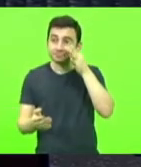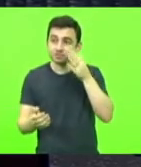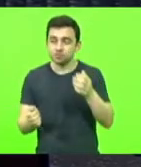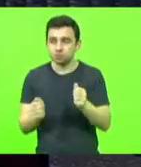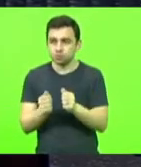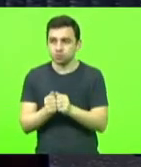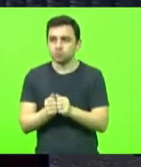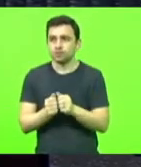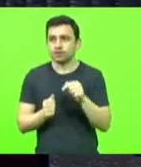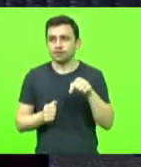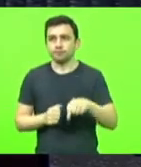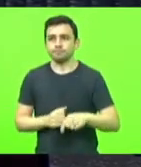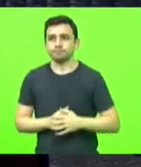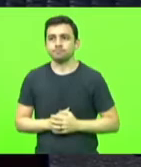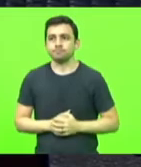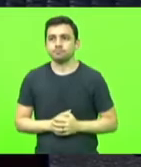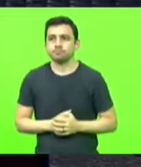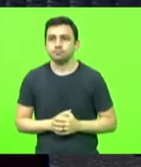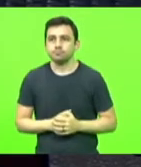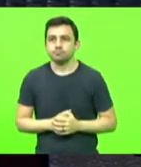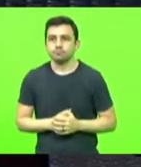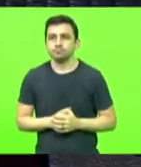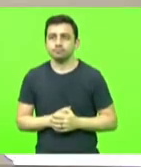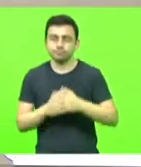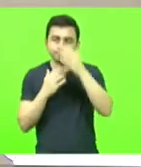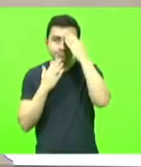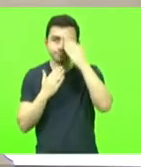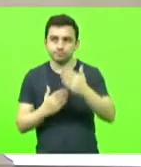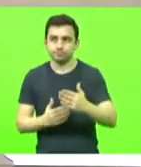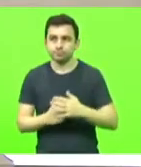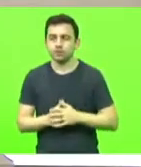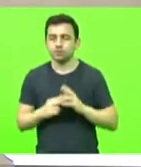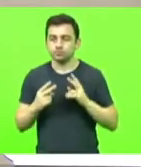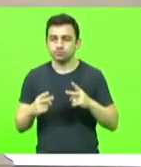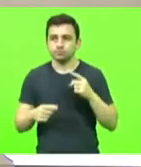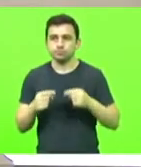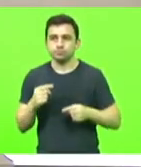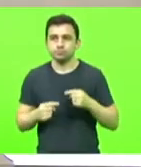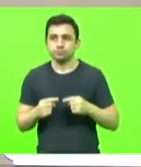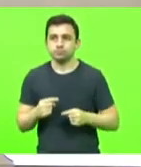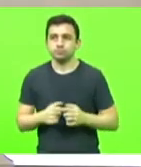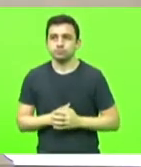Parlamento. Obrigado, senhor presidente. Obrigado, deputado Adrianinho. Continua em discussão.